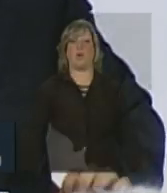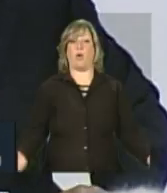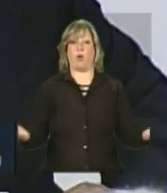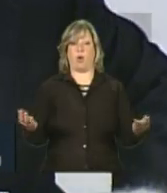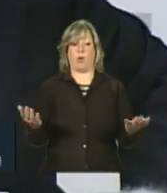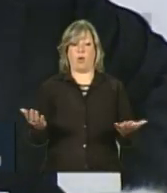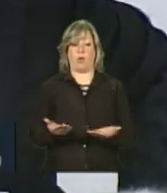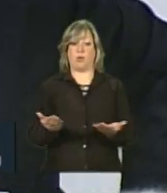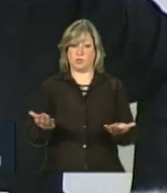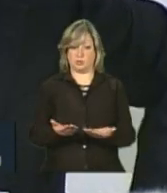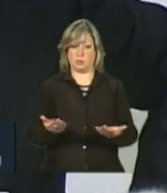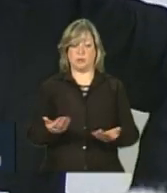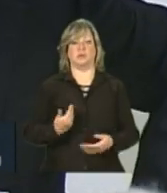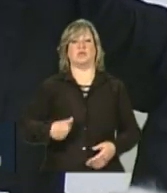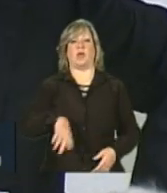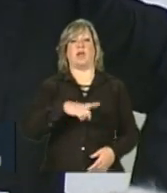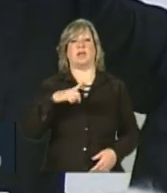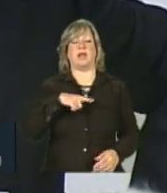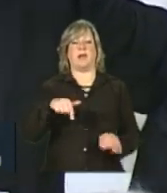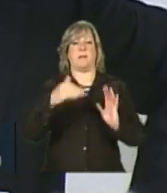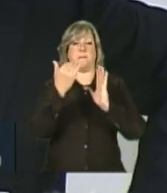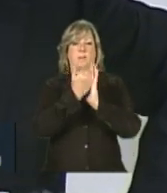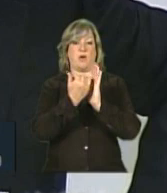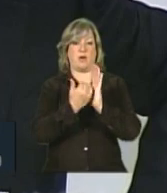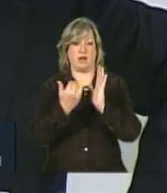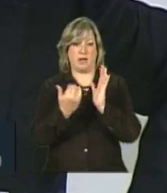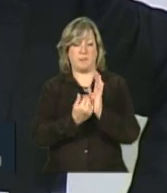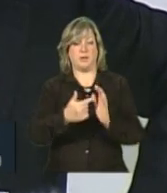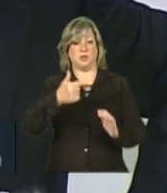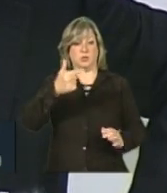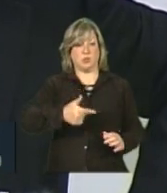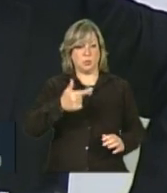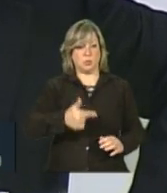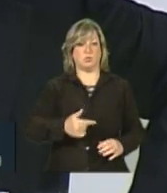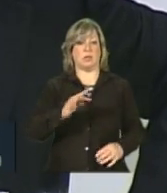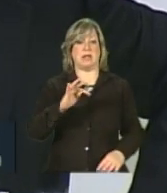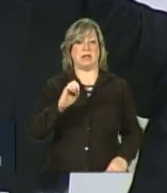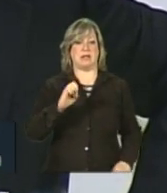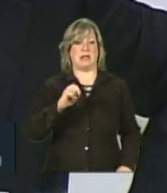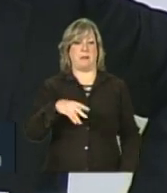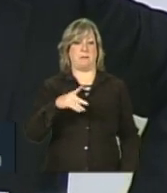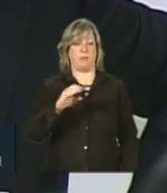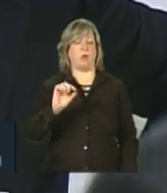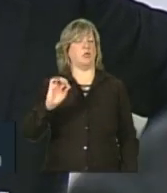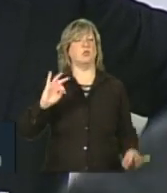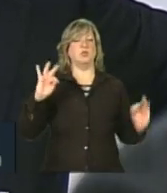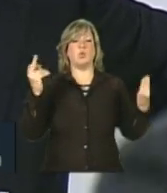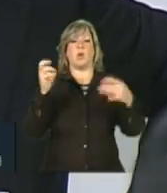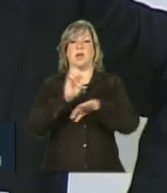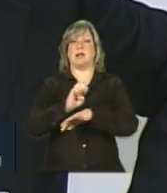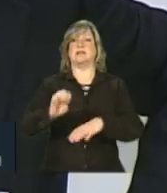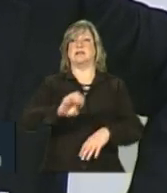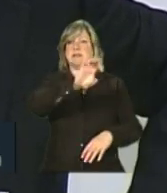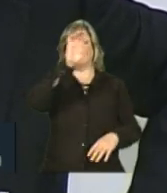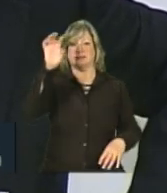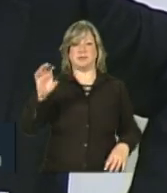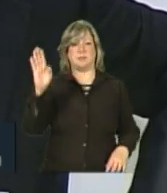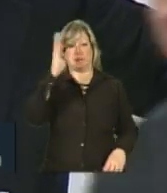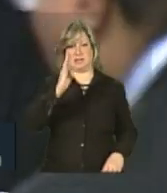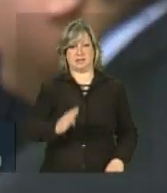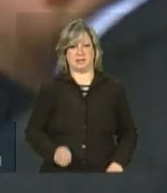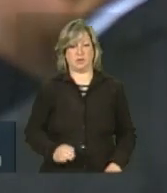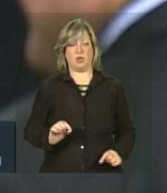Hoje, nós temos o programa Segundo Tempo em todos os estados da federação. Cerca de